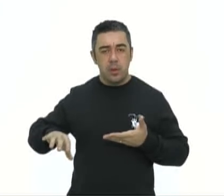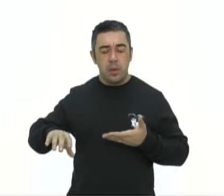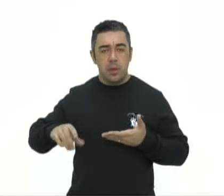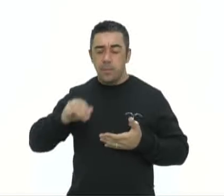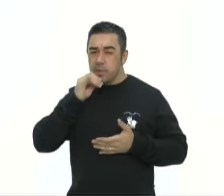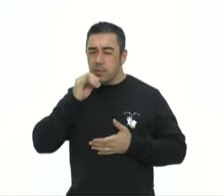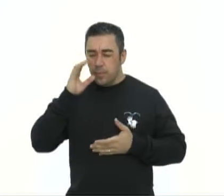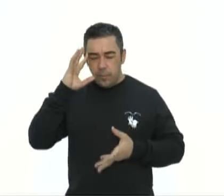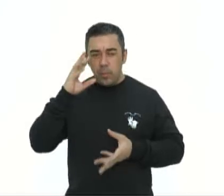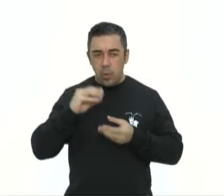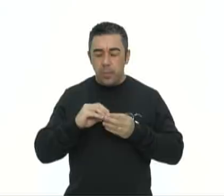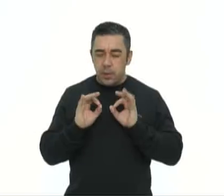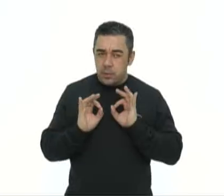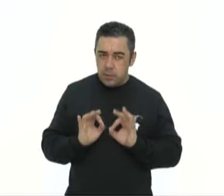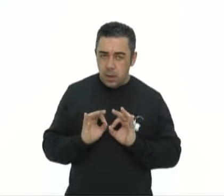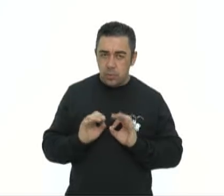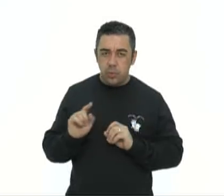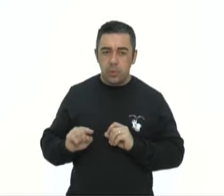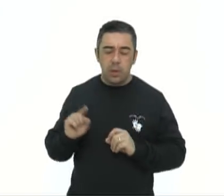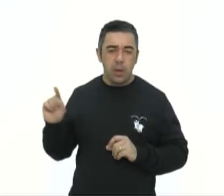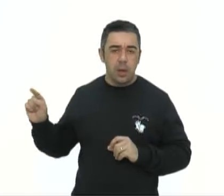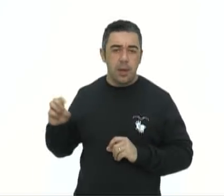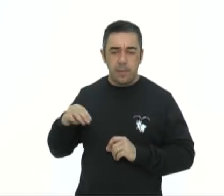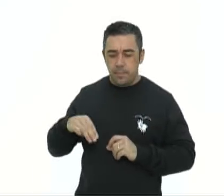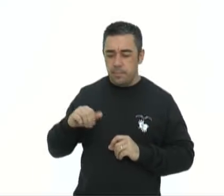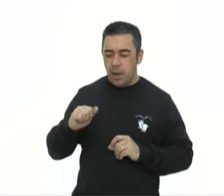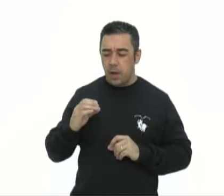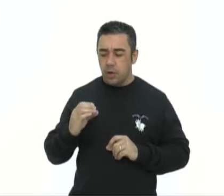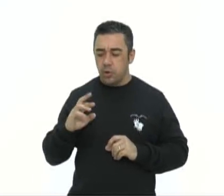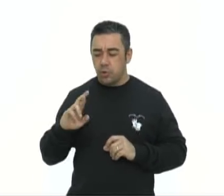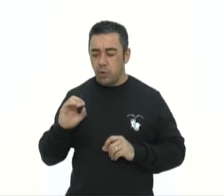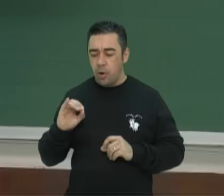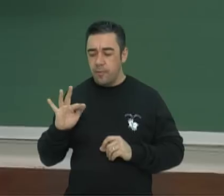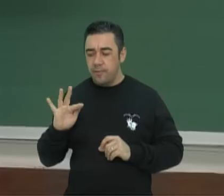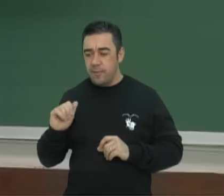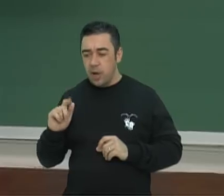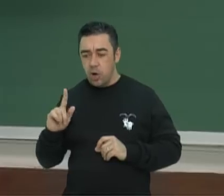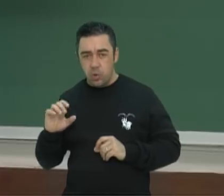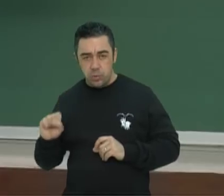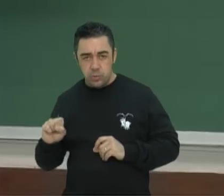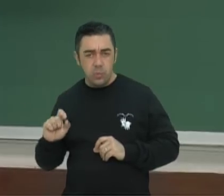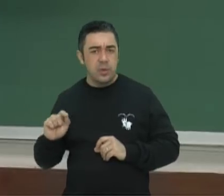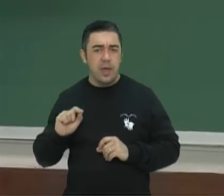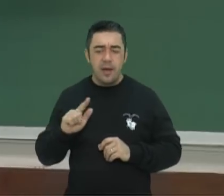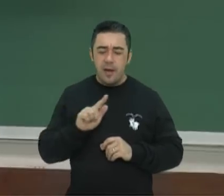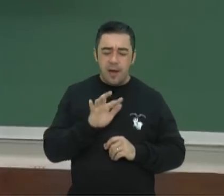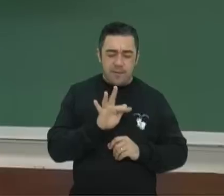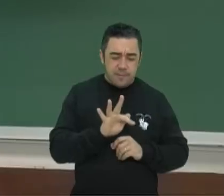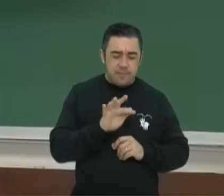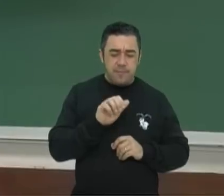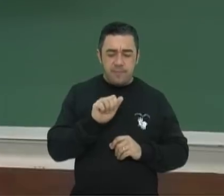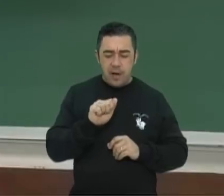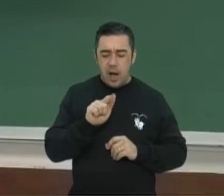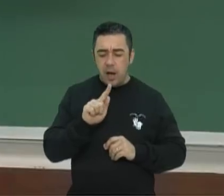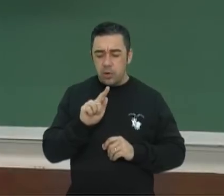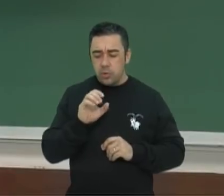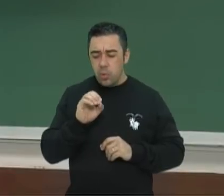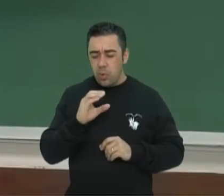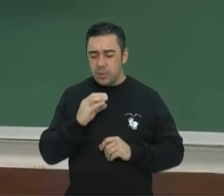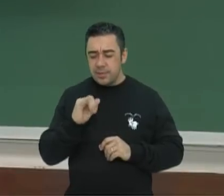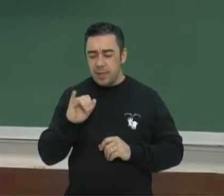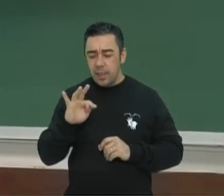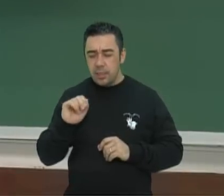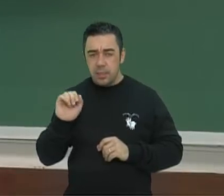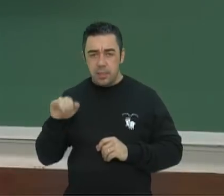Então vamos entender o que são esses macrófagos, né? Eles fagocitam. Fagocitar significaria